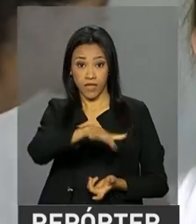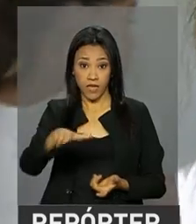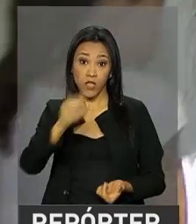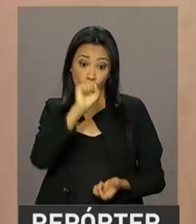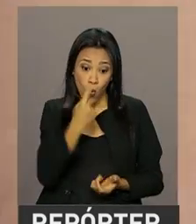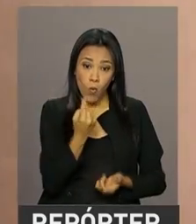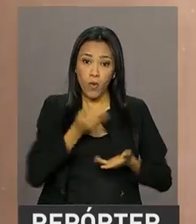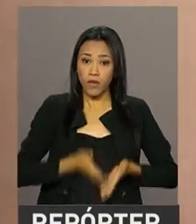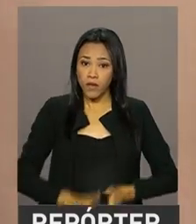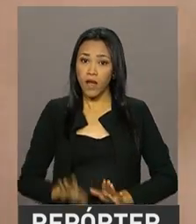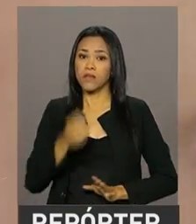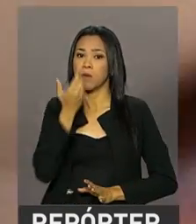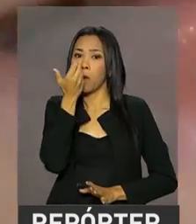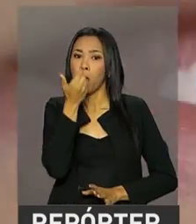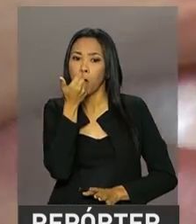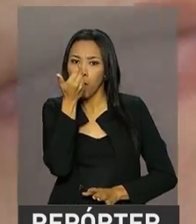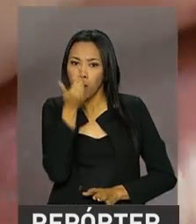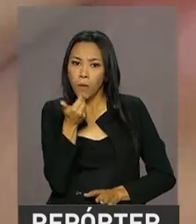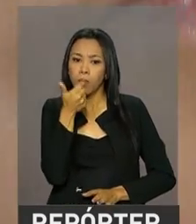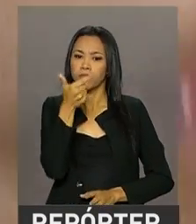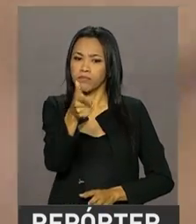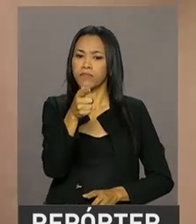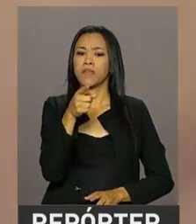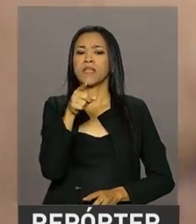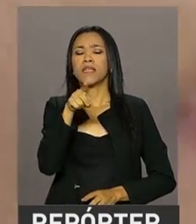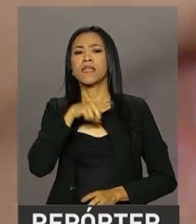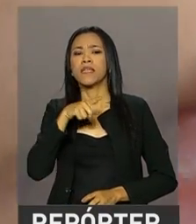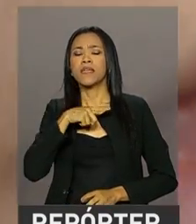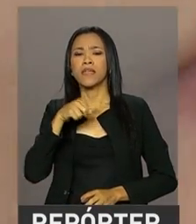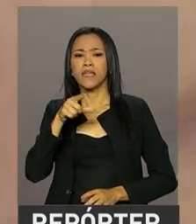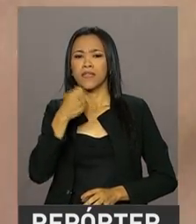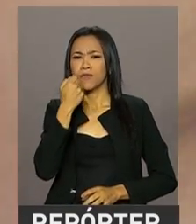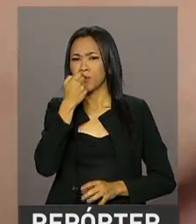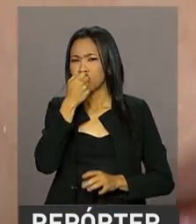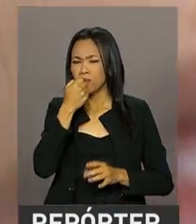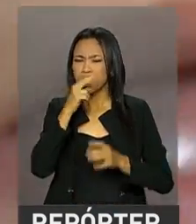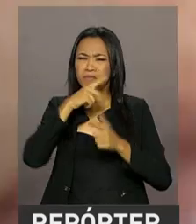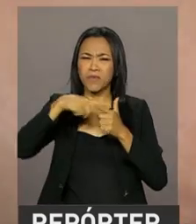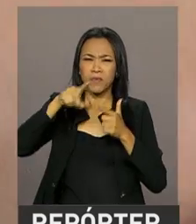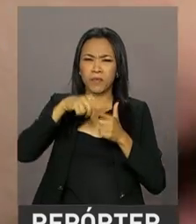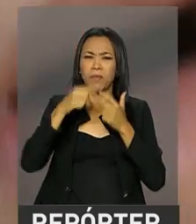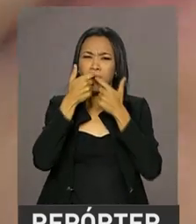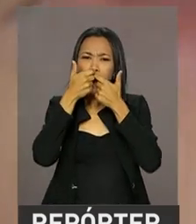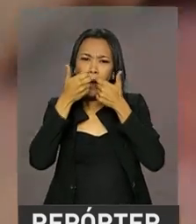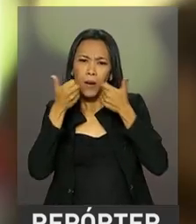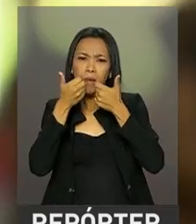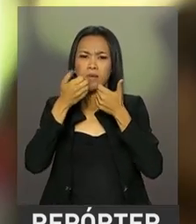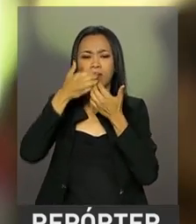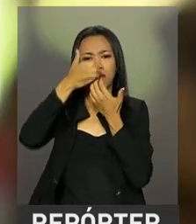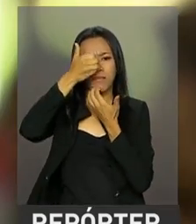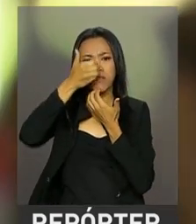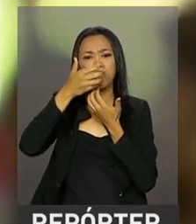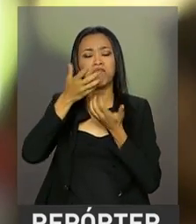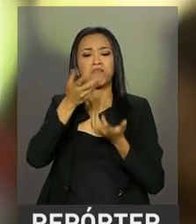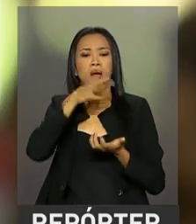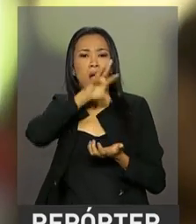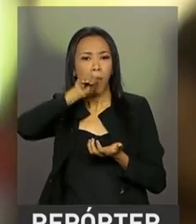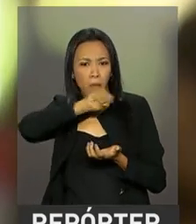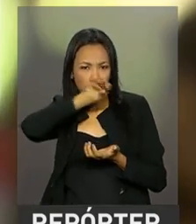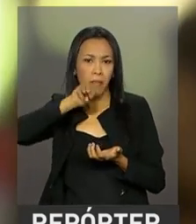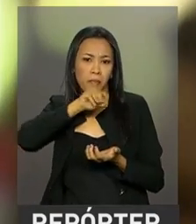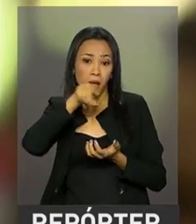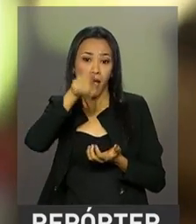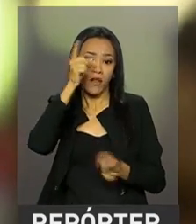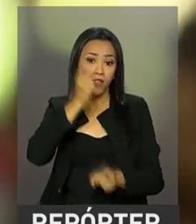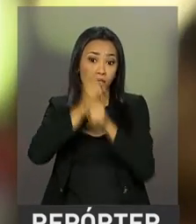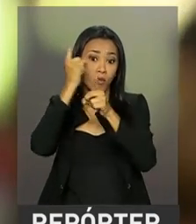leporino, uma malformação que compromete o lábio, a gengiva e todo o céu da boca. A avó de Lohane descobriu o